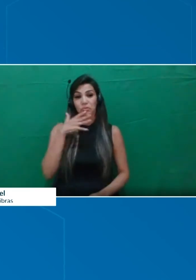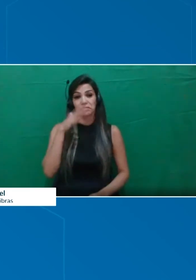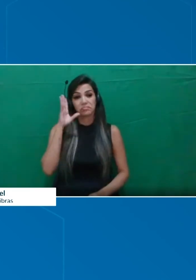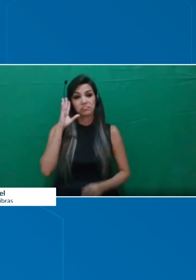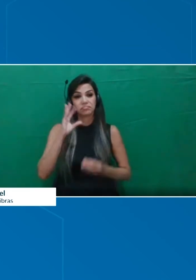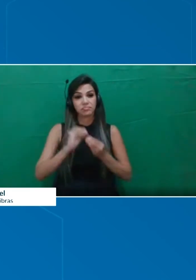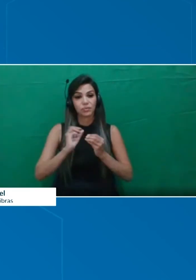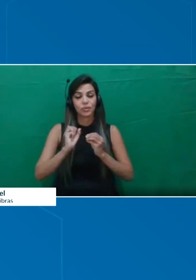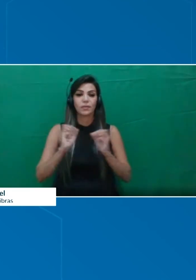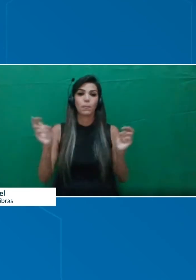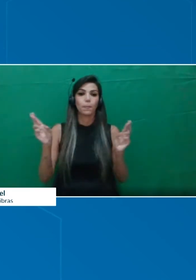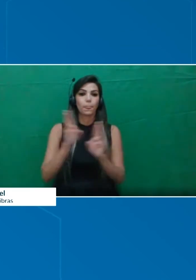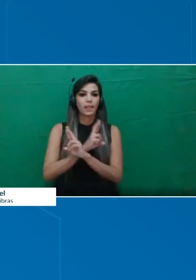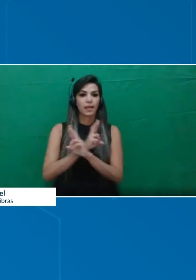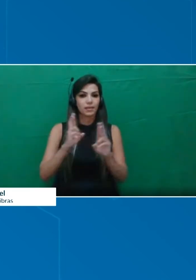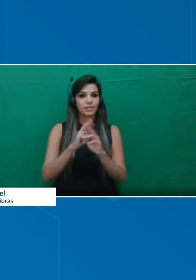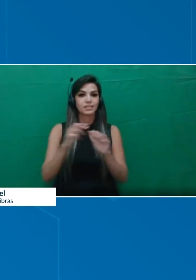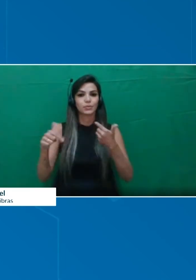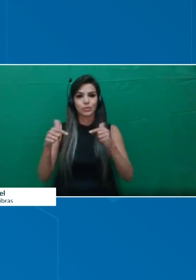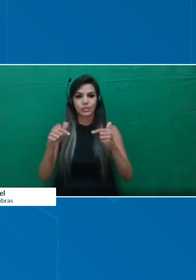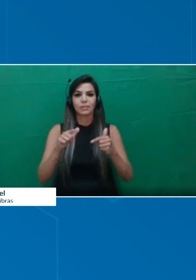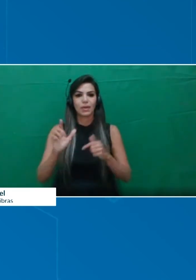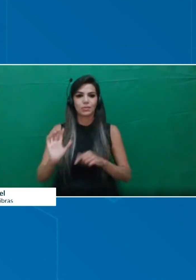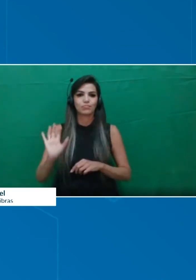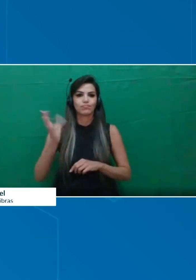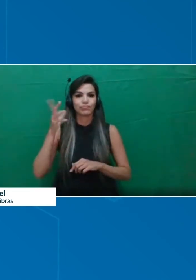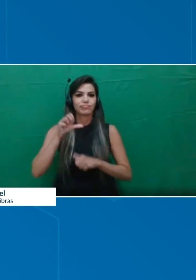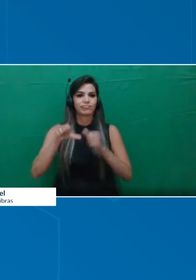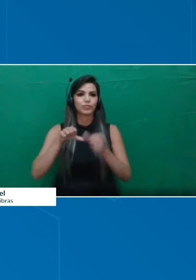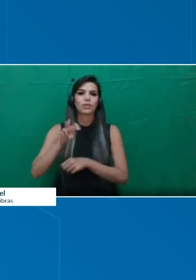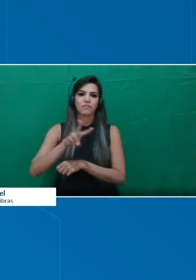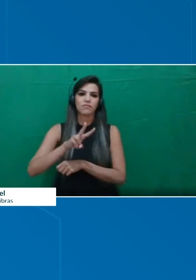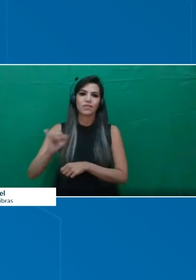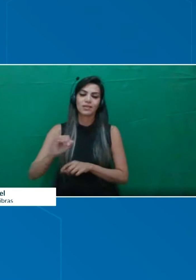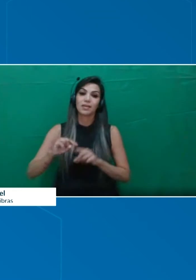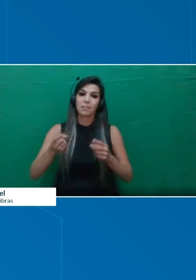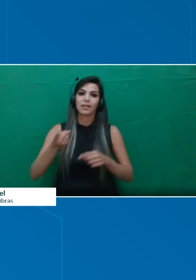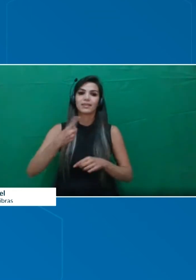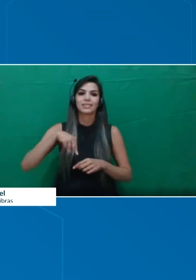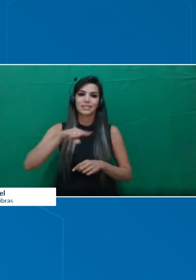de trabalho vão mudar, mas o ser humano continuará sendo